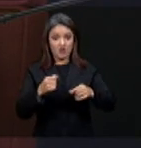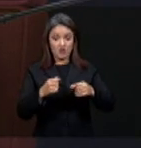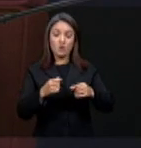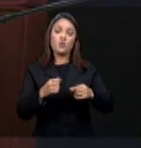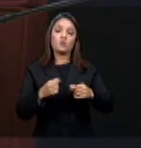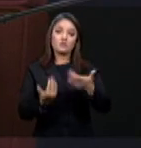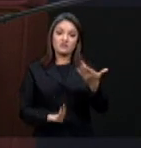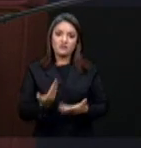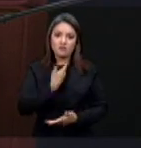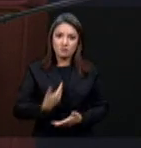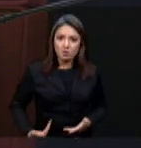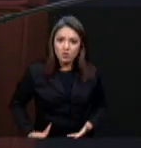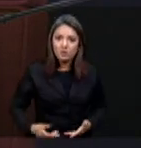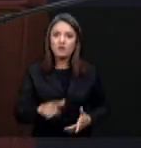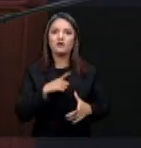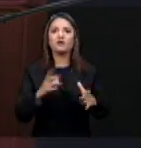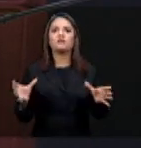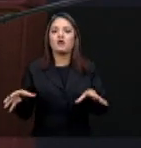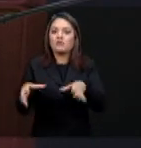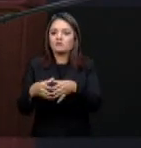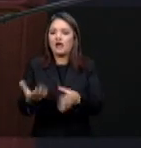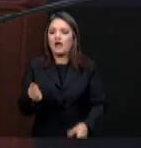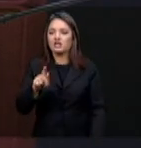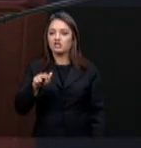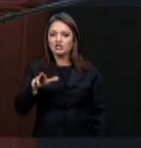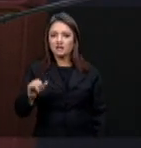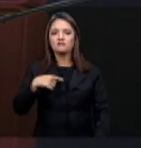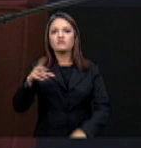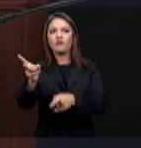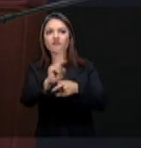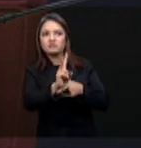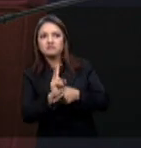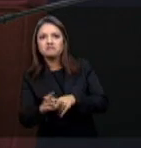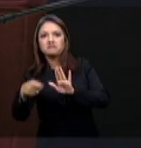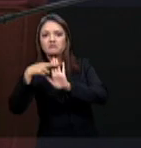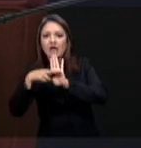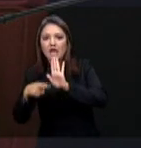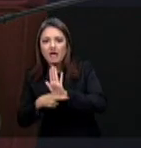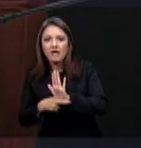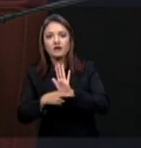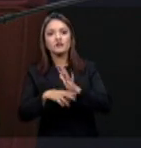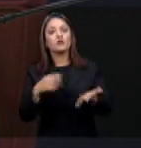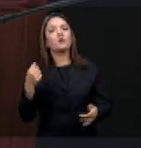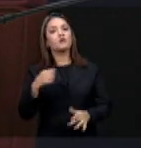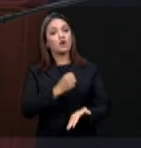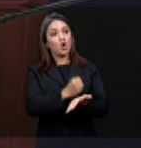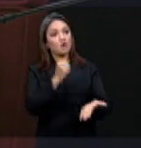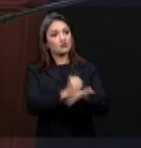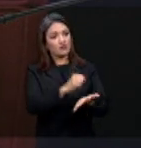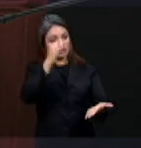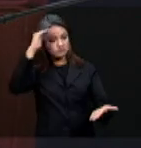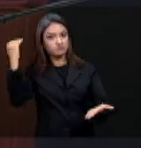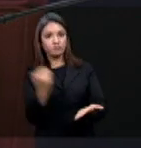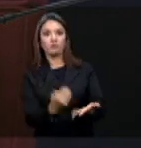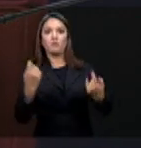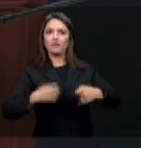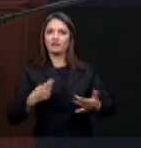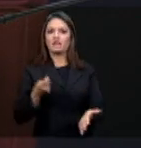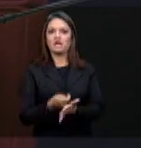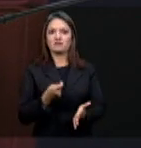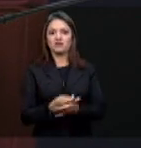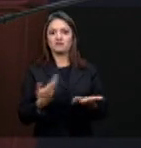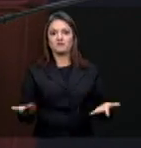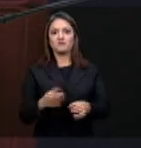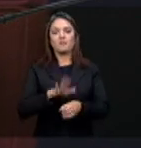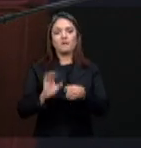exigências que tem uma agência reguladora que cada ela fazer porque ele contrato seja exercido e sim que o